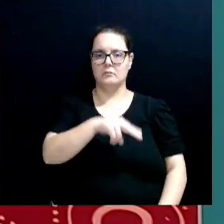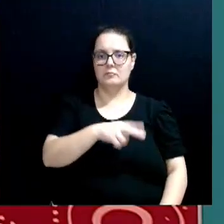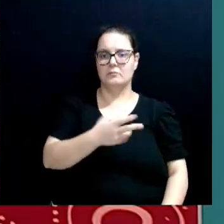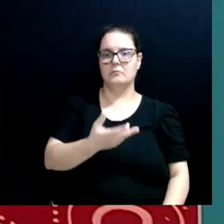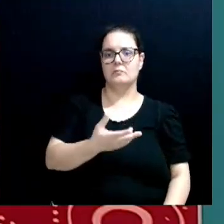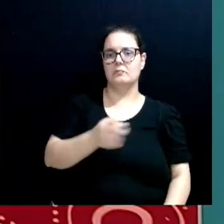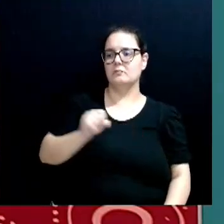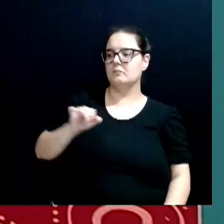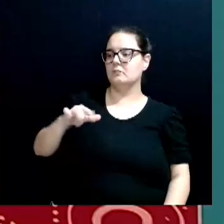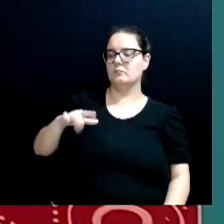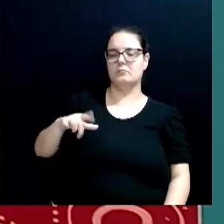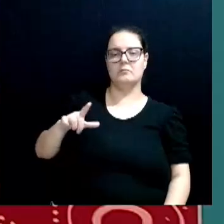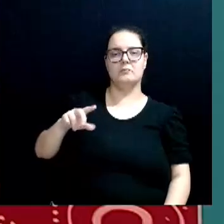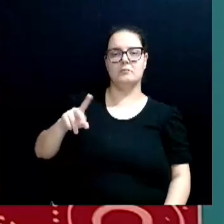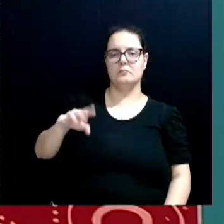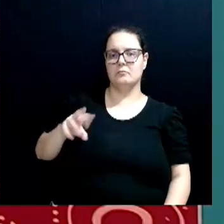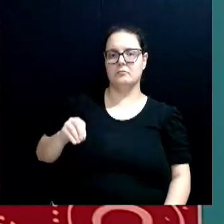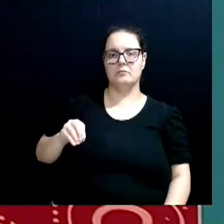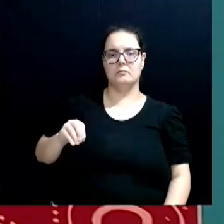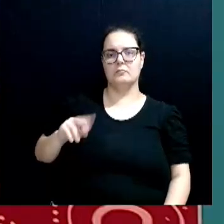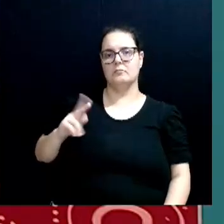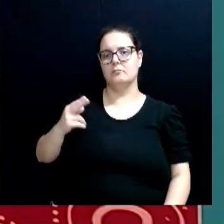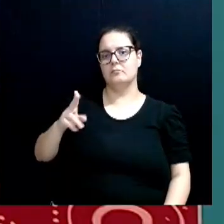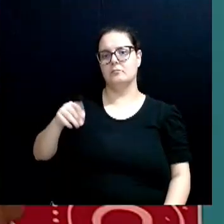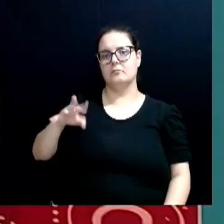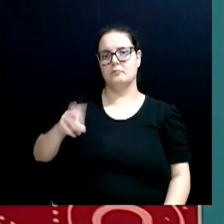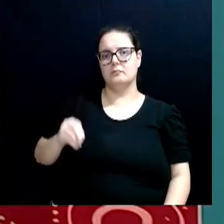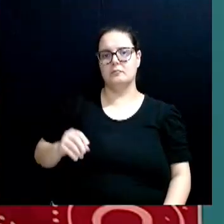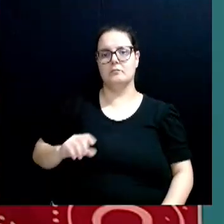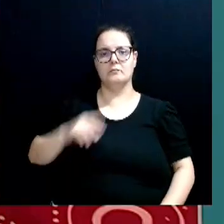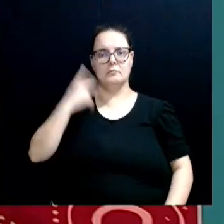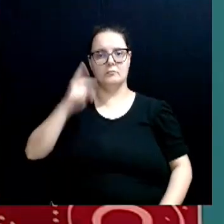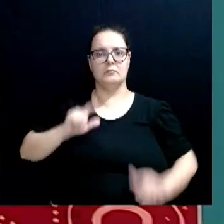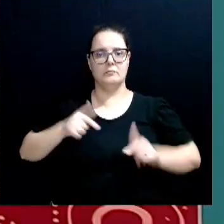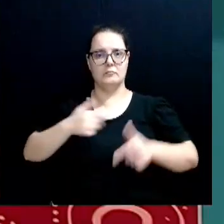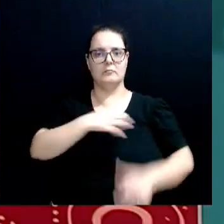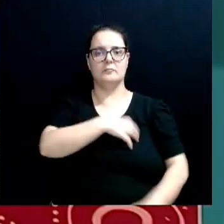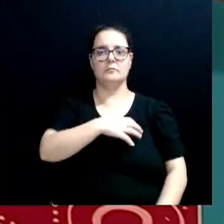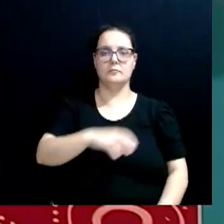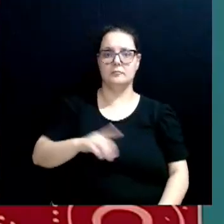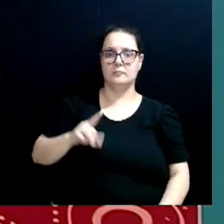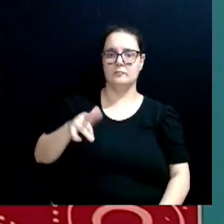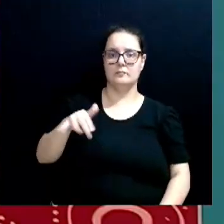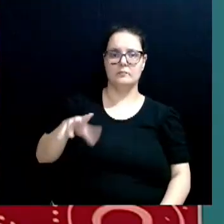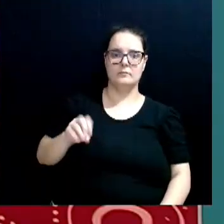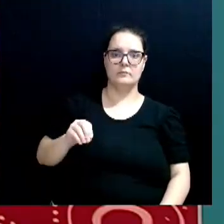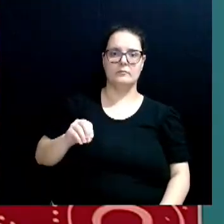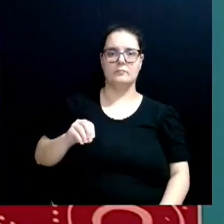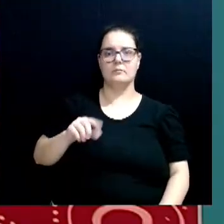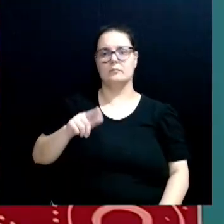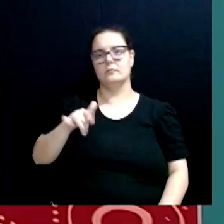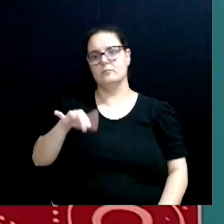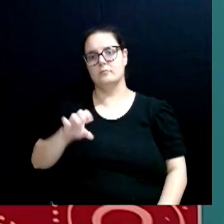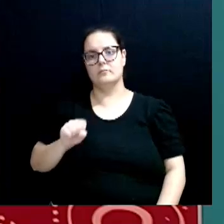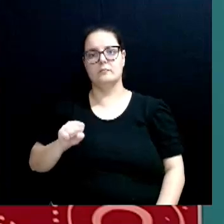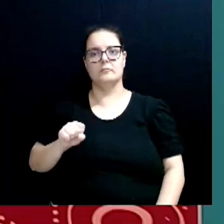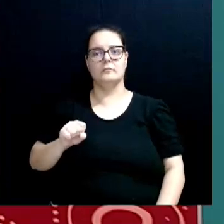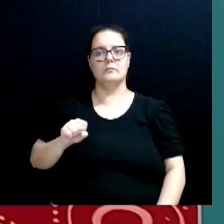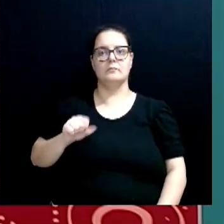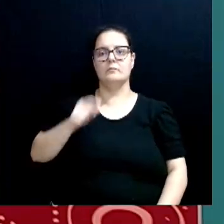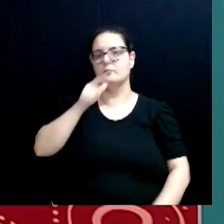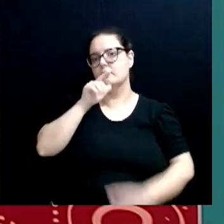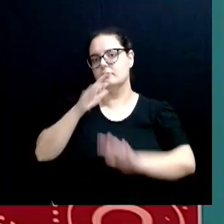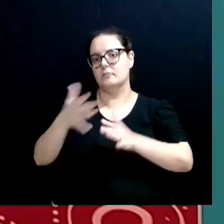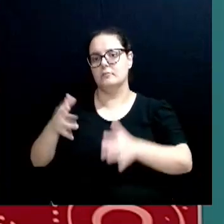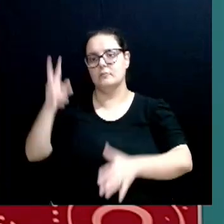Humberto, um vereador combativo de Salvador, e Dragões do Mar, lembrando da travessia